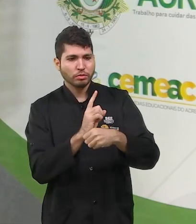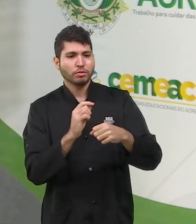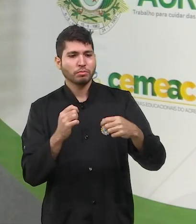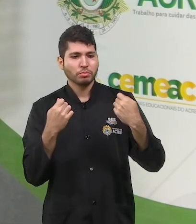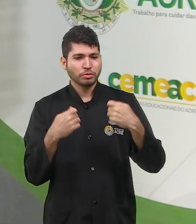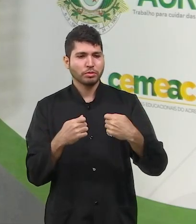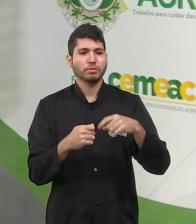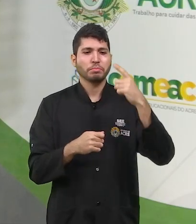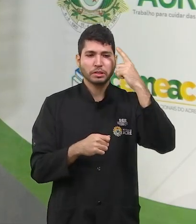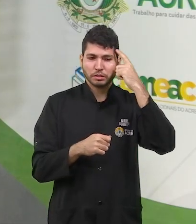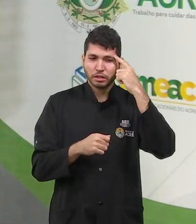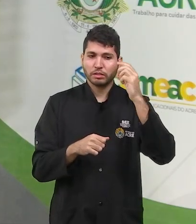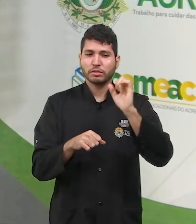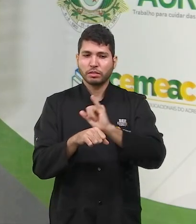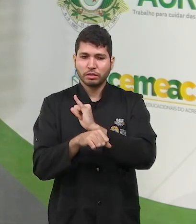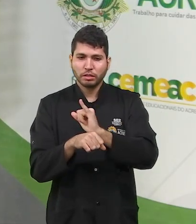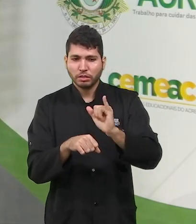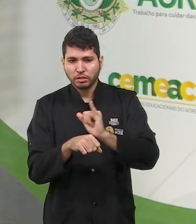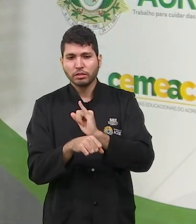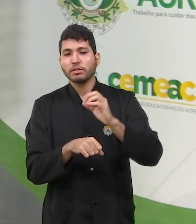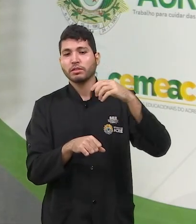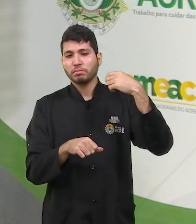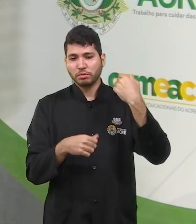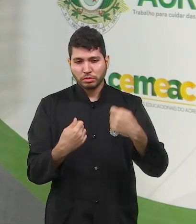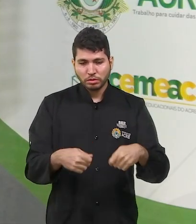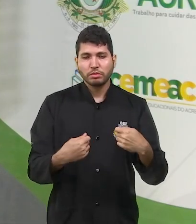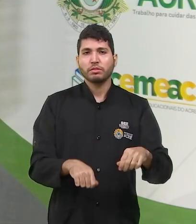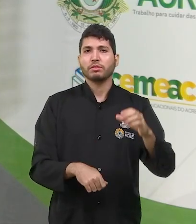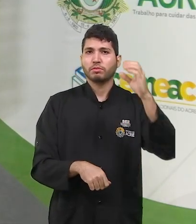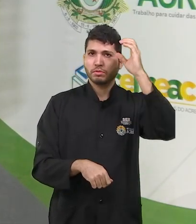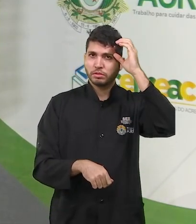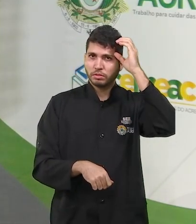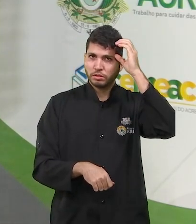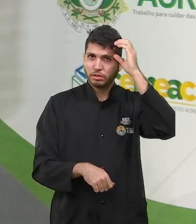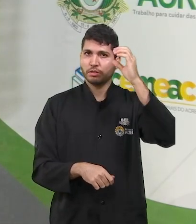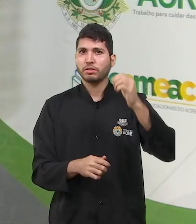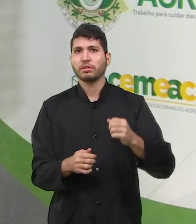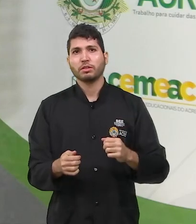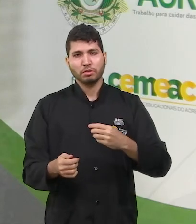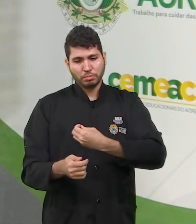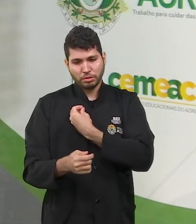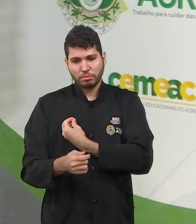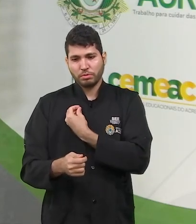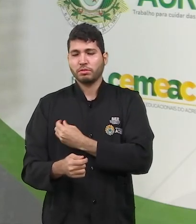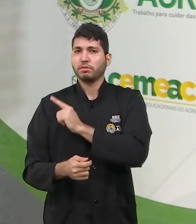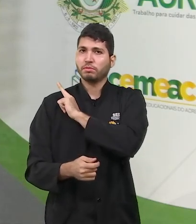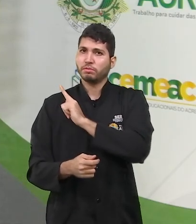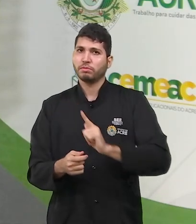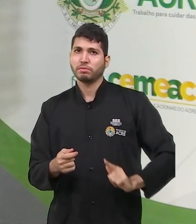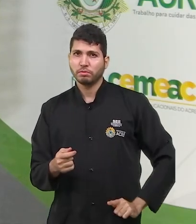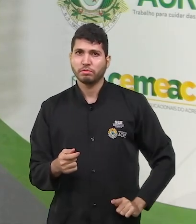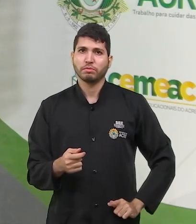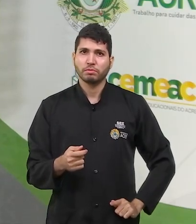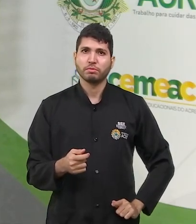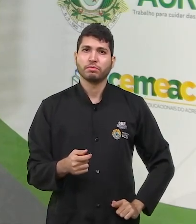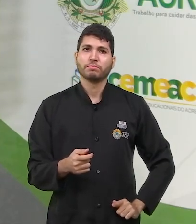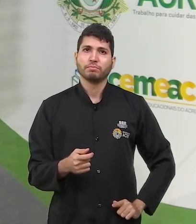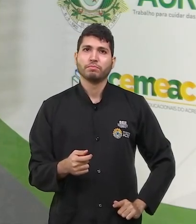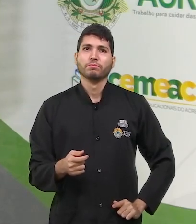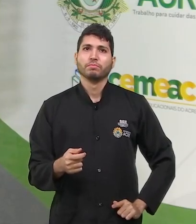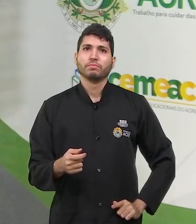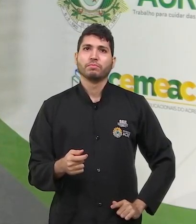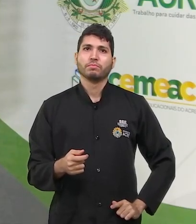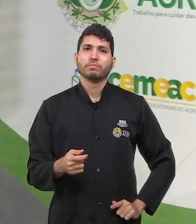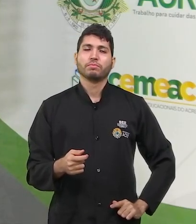que precisa partir dos nossos governantes e principalmente, pessoal, de todos nós. É algo que precisa partir